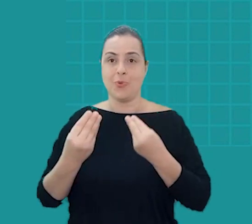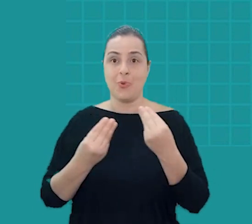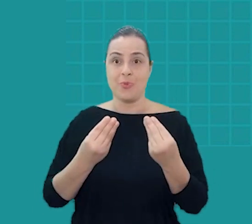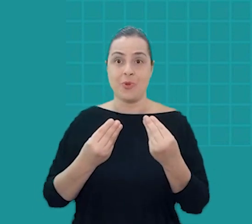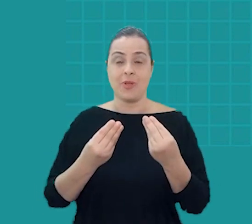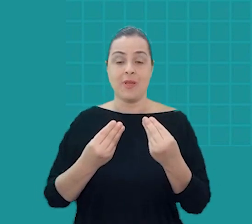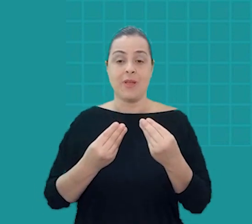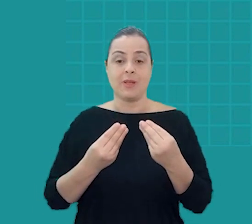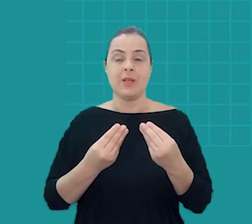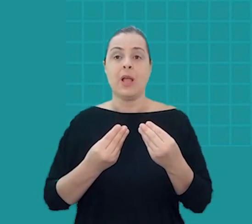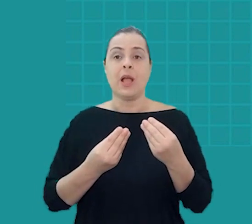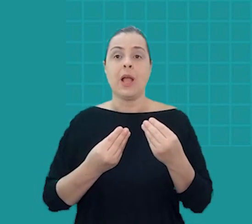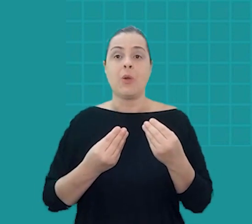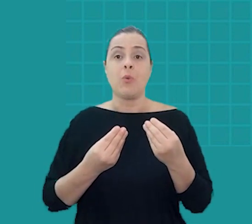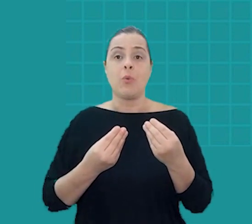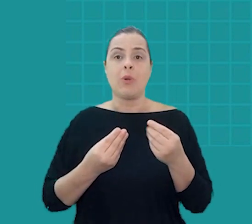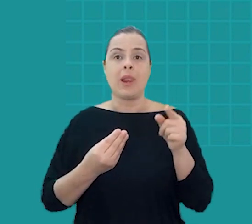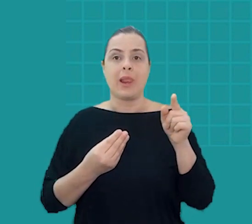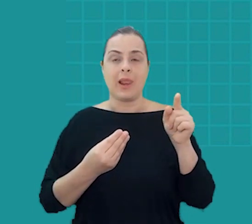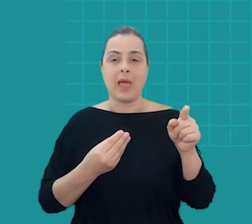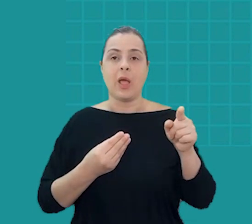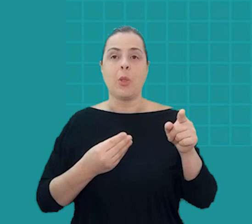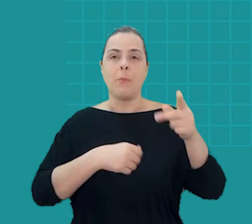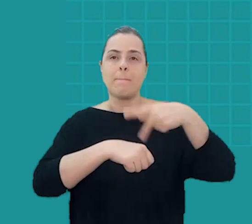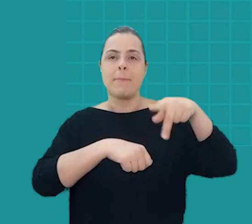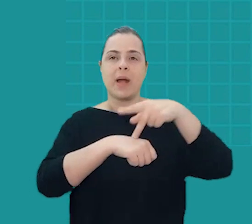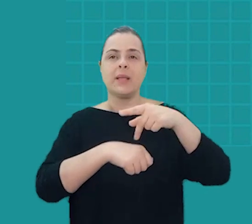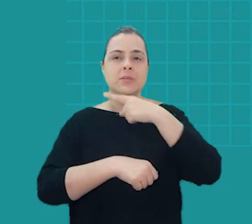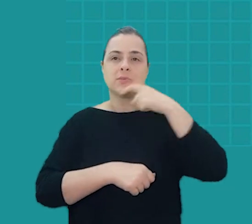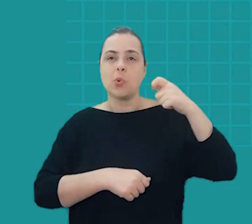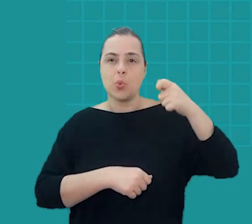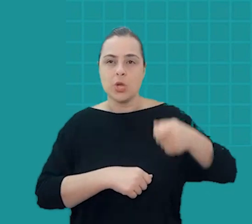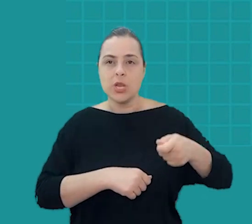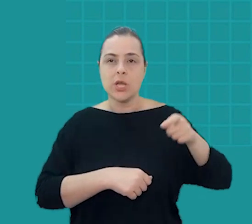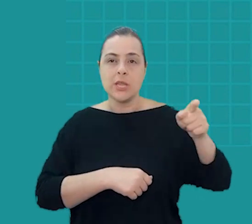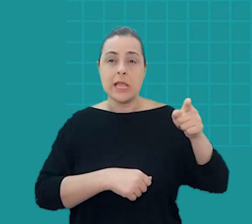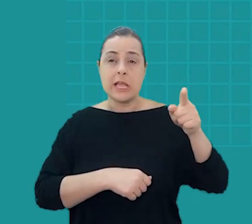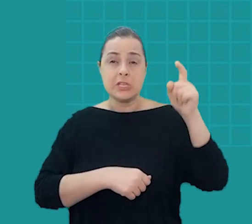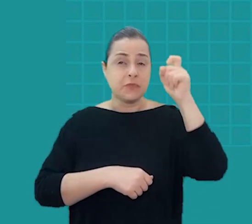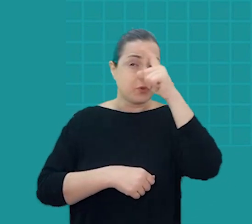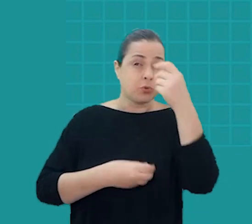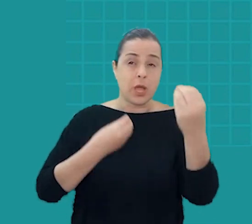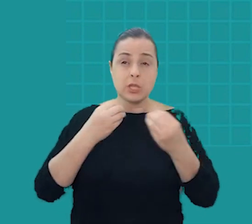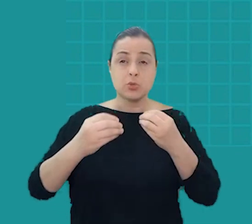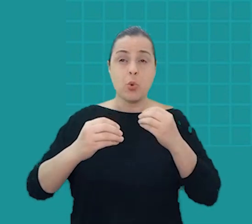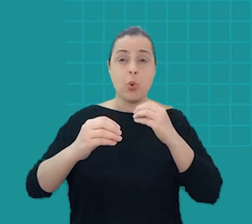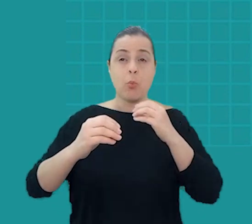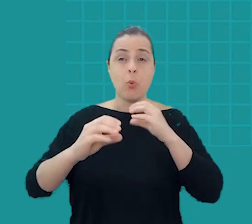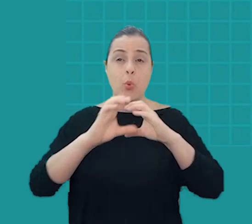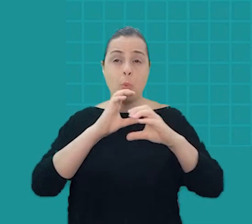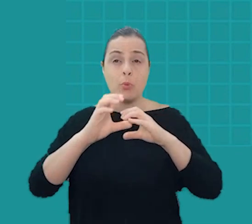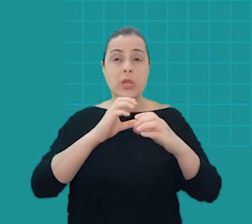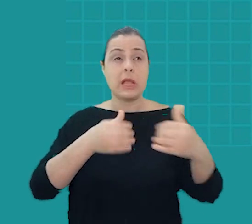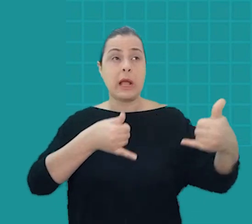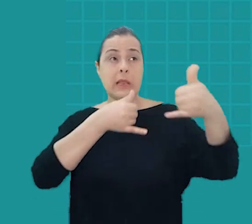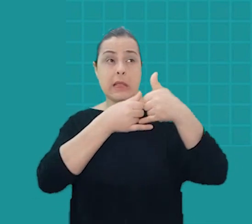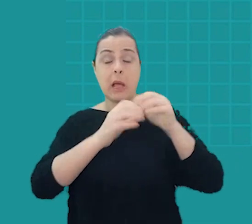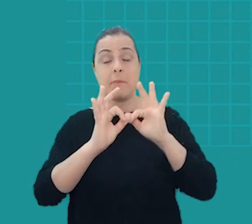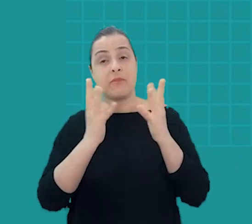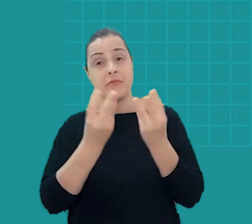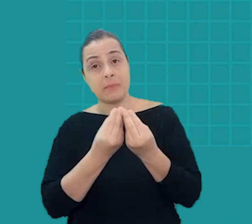até um desafio. Tentam pegar um papel toalha sem usar os dedos, para vocês verem como é difícil o